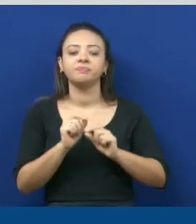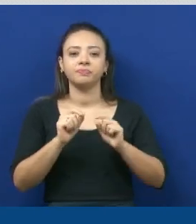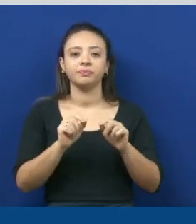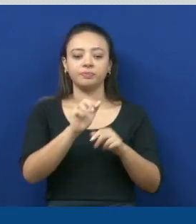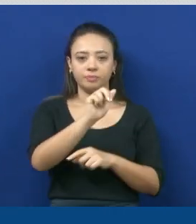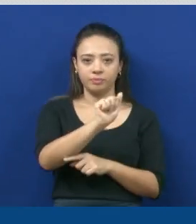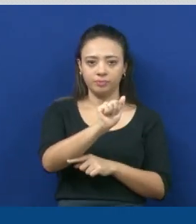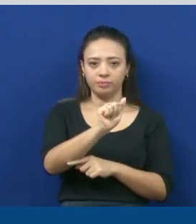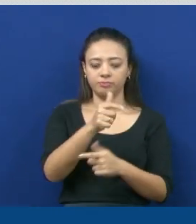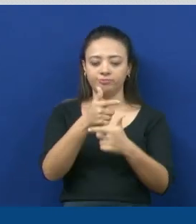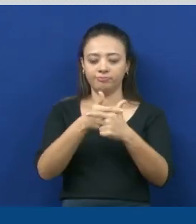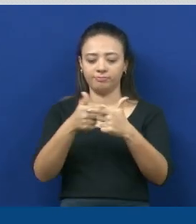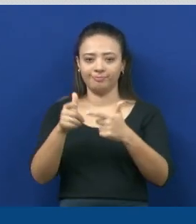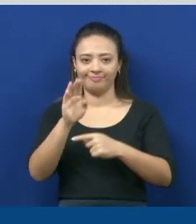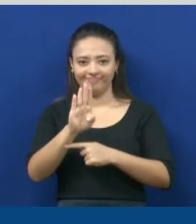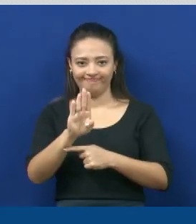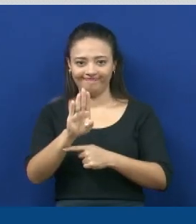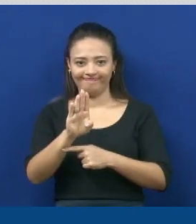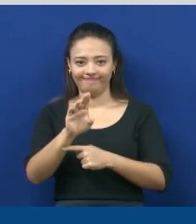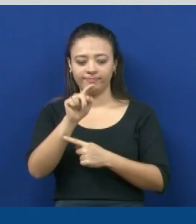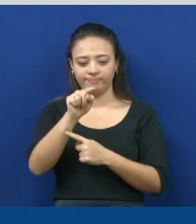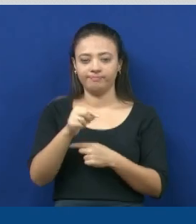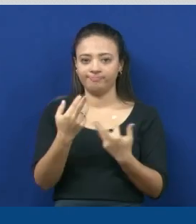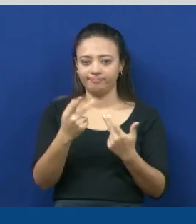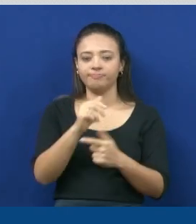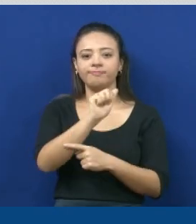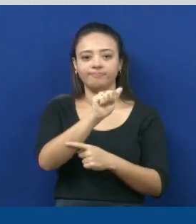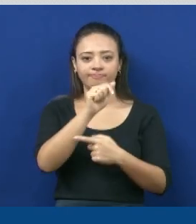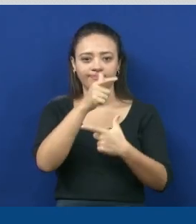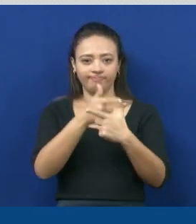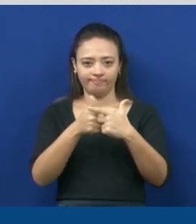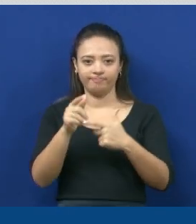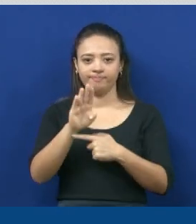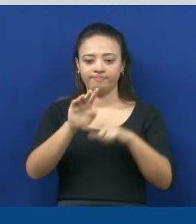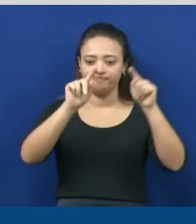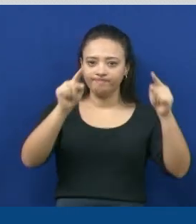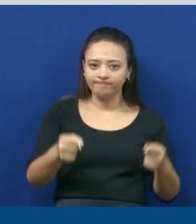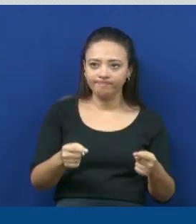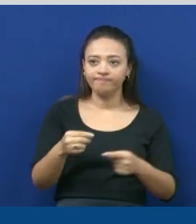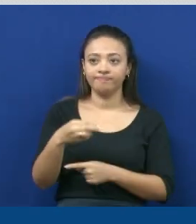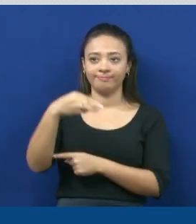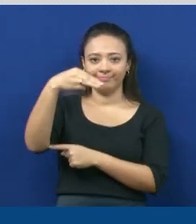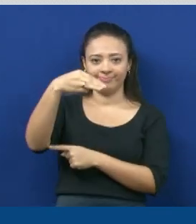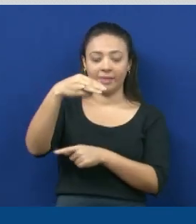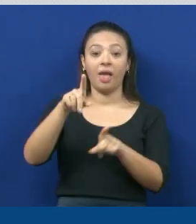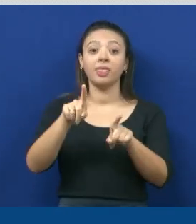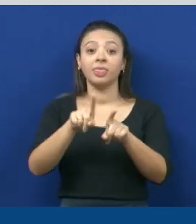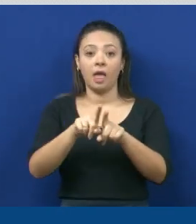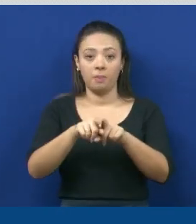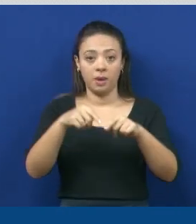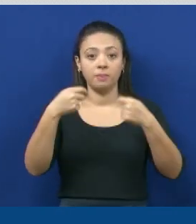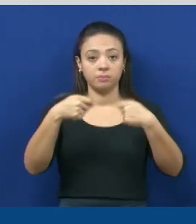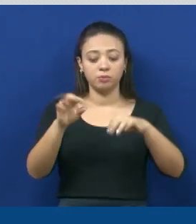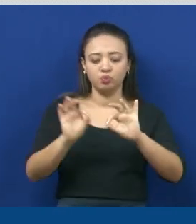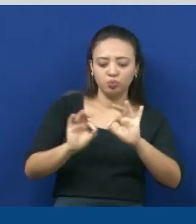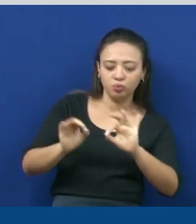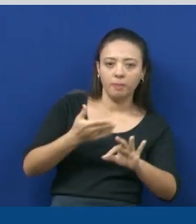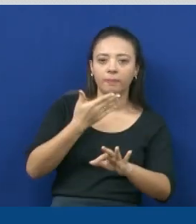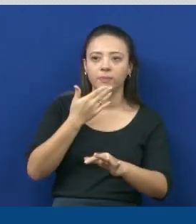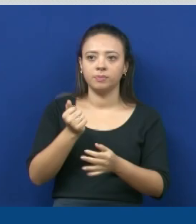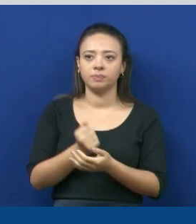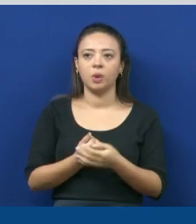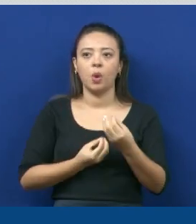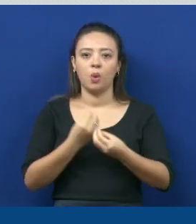B elevado a M. Logo, eu posso novamente distribuir esse expoente M